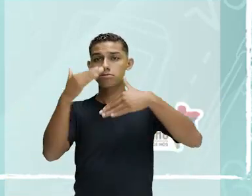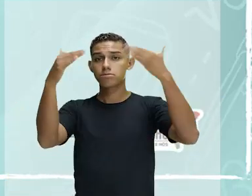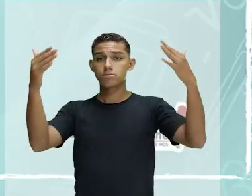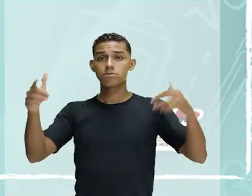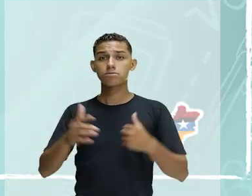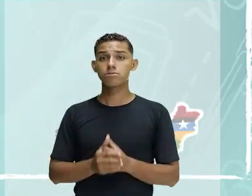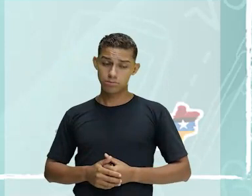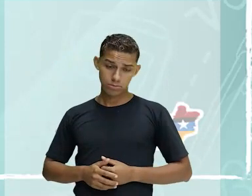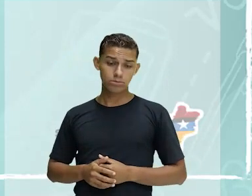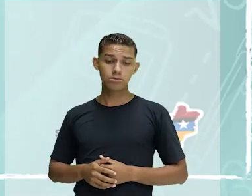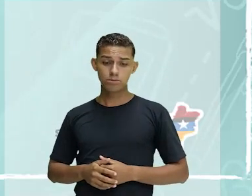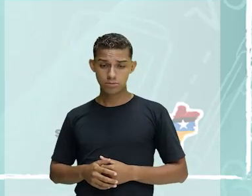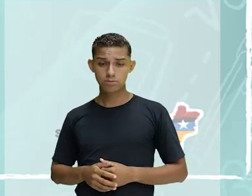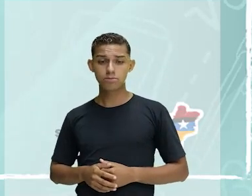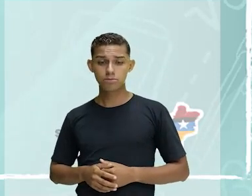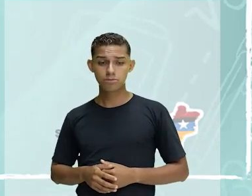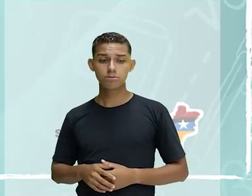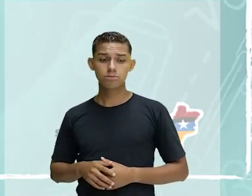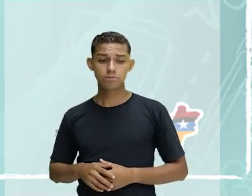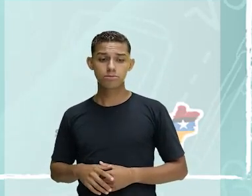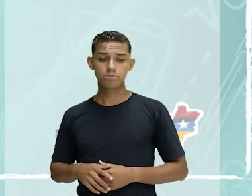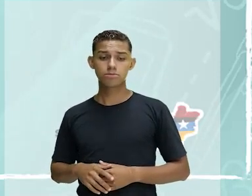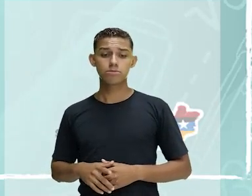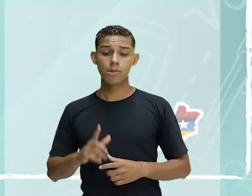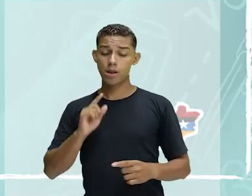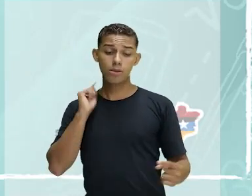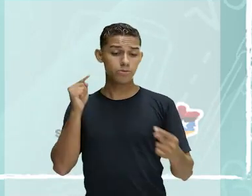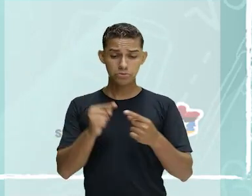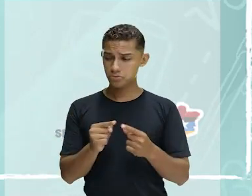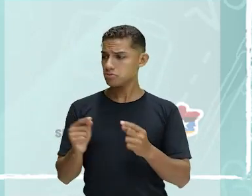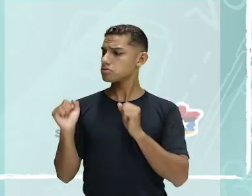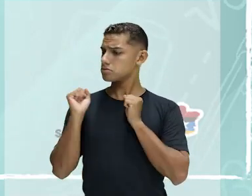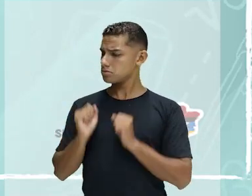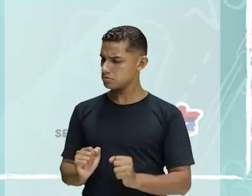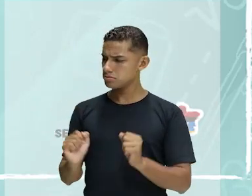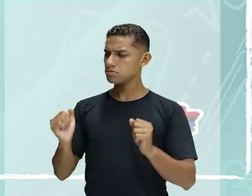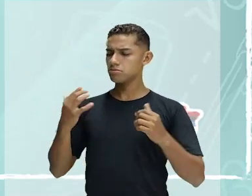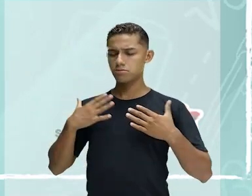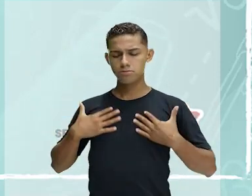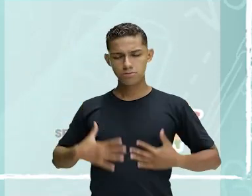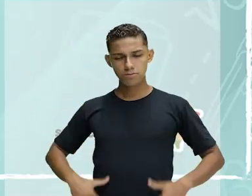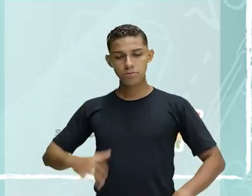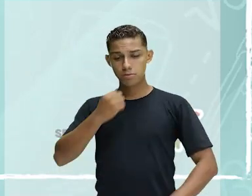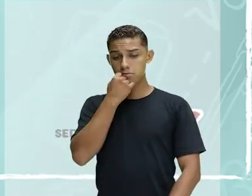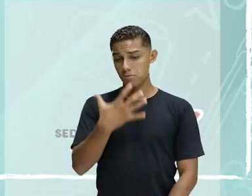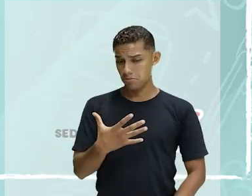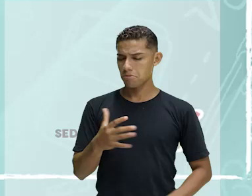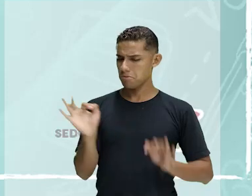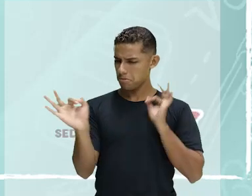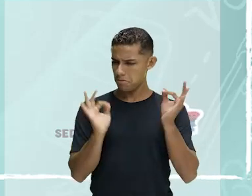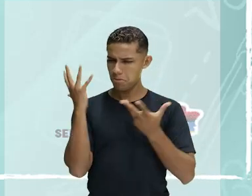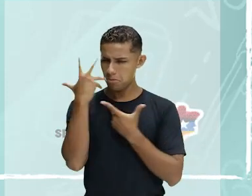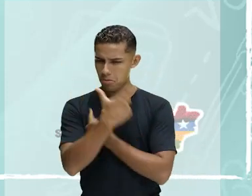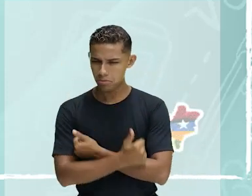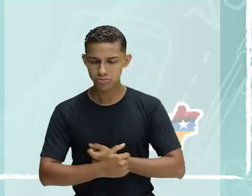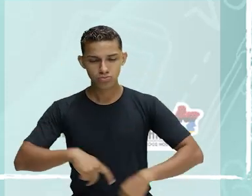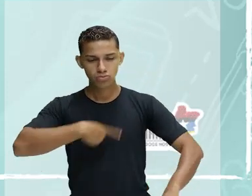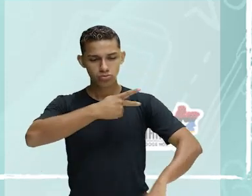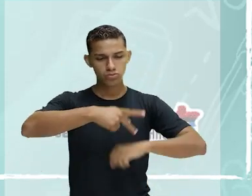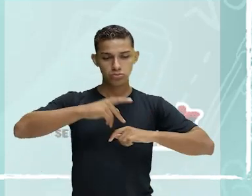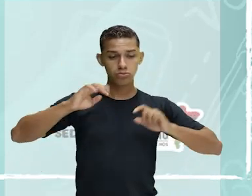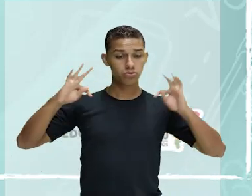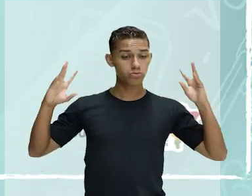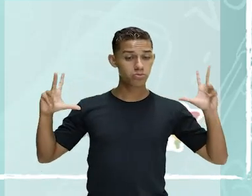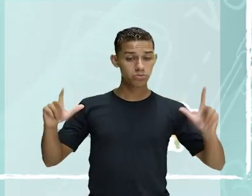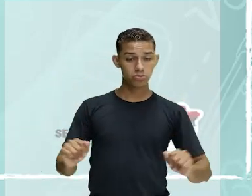está em expansão na Espanha? Por sua ampla oferta de acomodações caprichadas espalhadas por todo o país, que podem ser